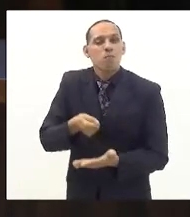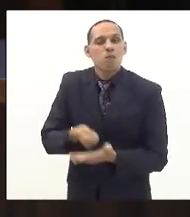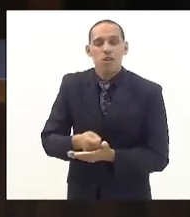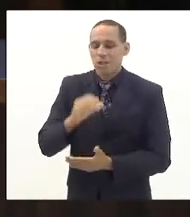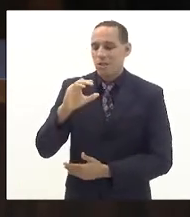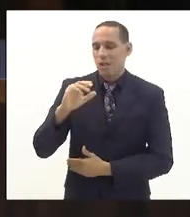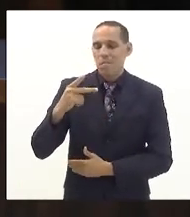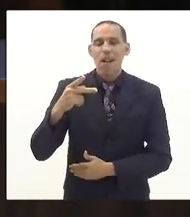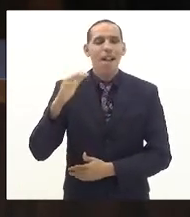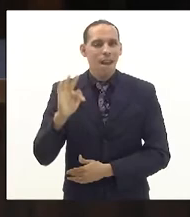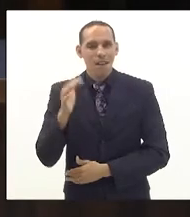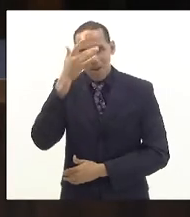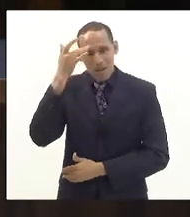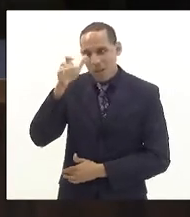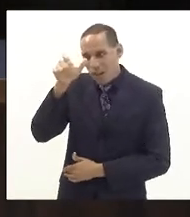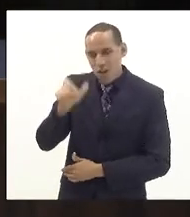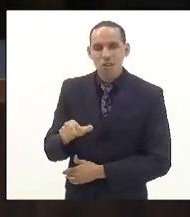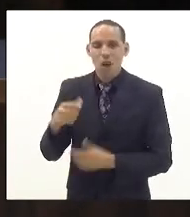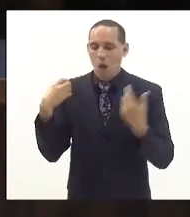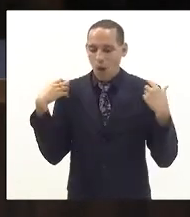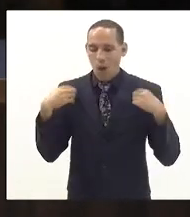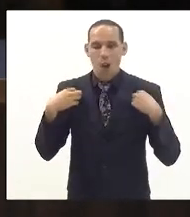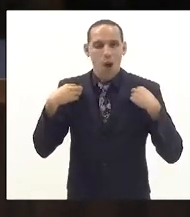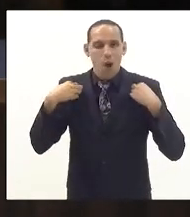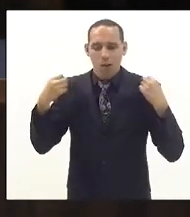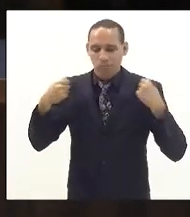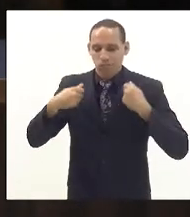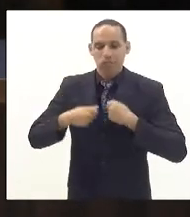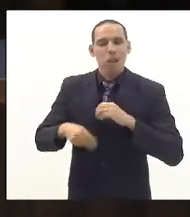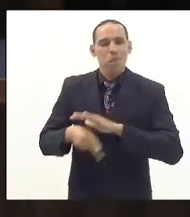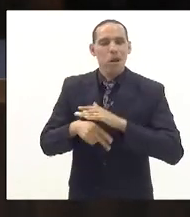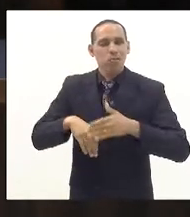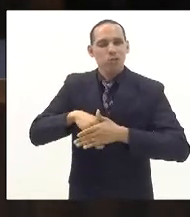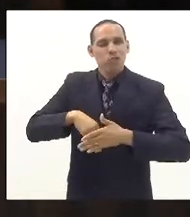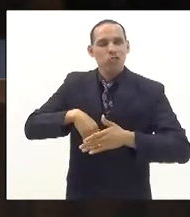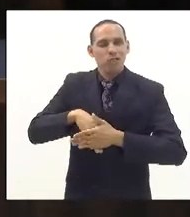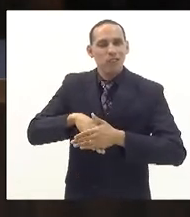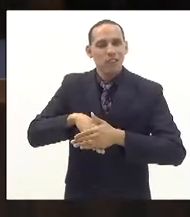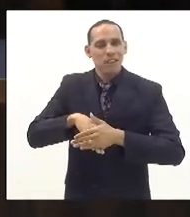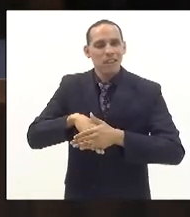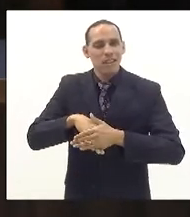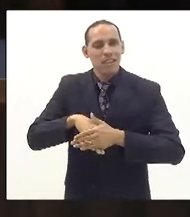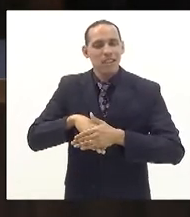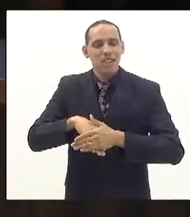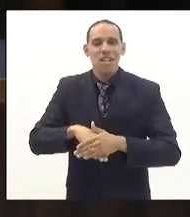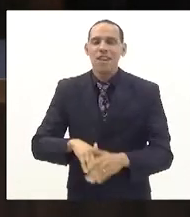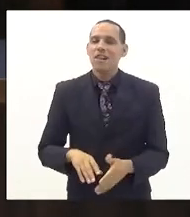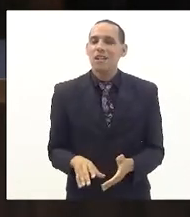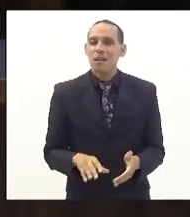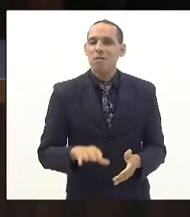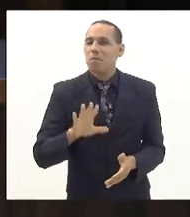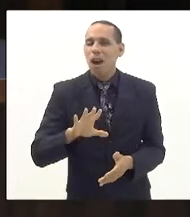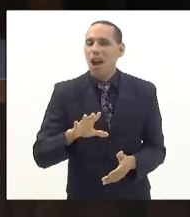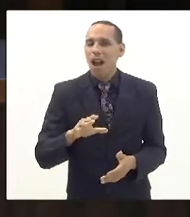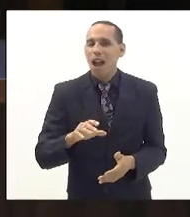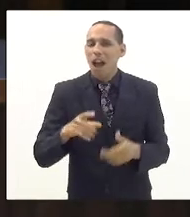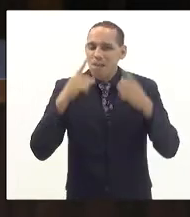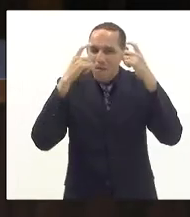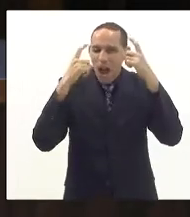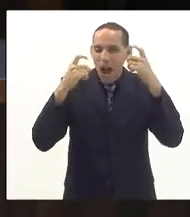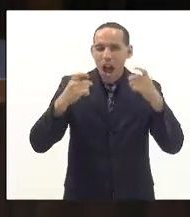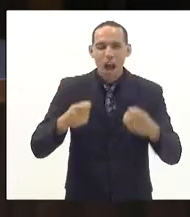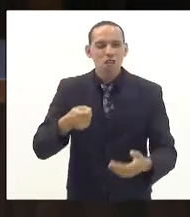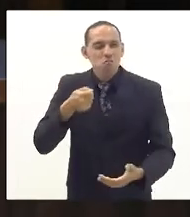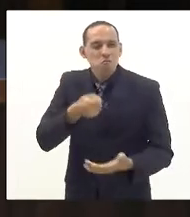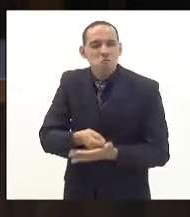cidadão que se traveste da camisa dos nossos times com agressividade e